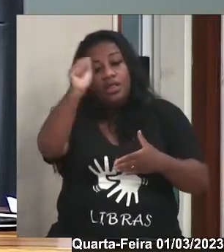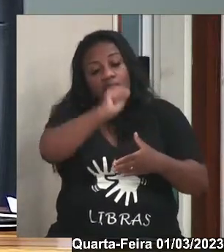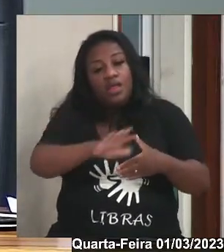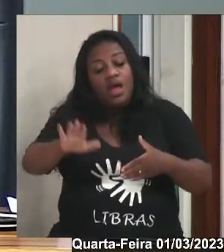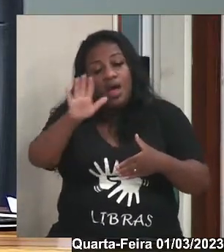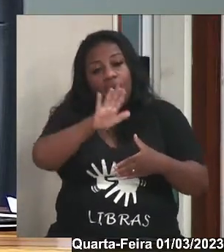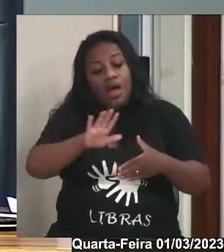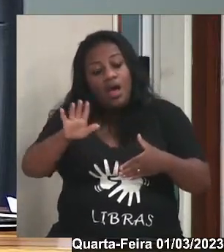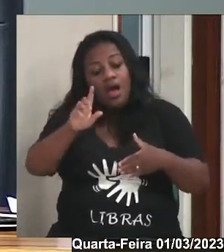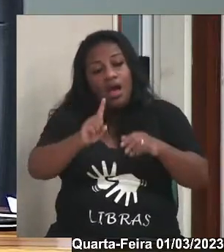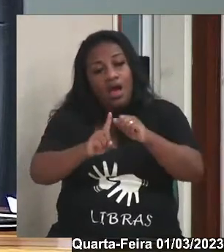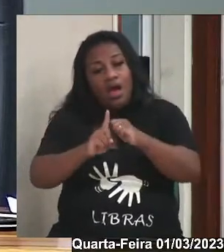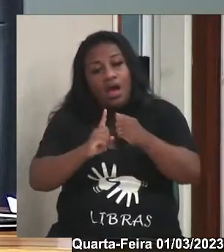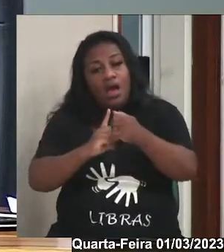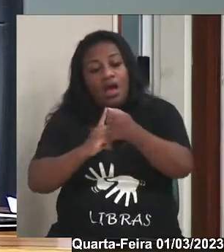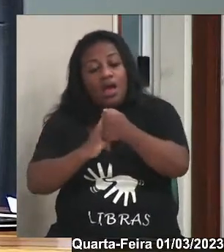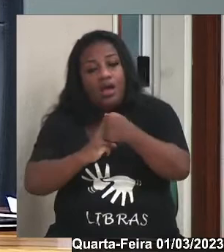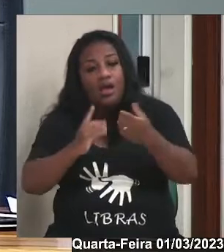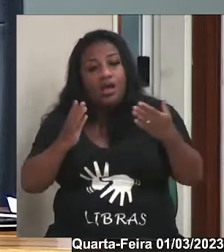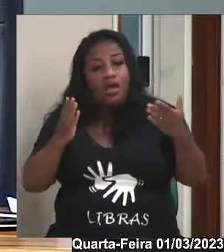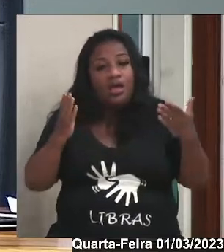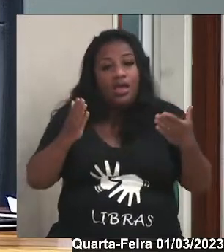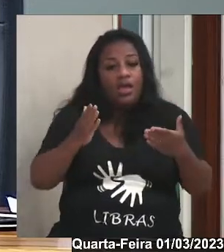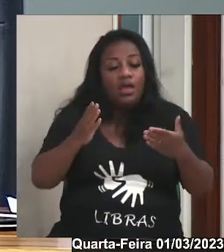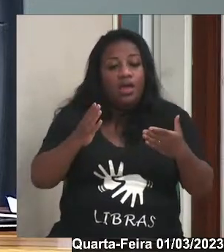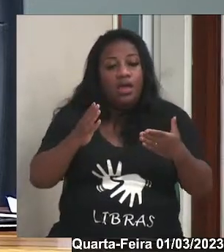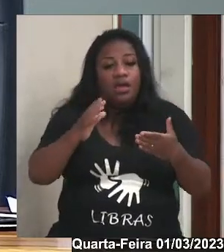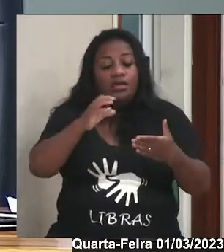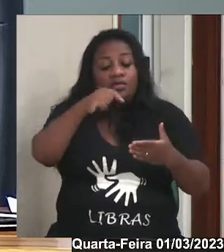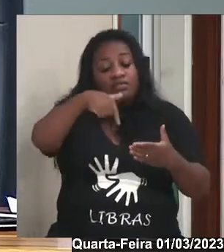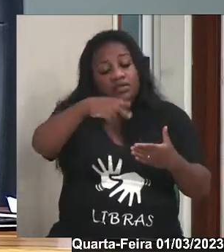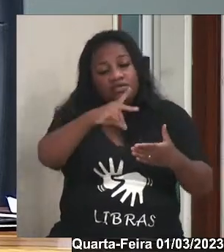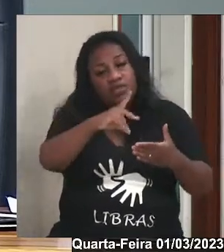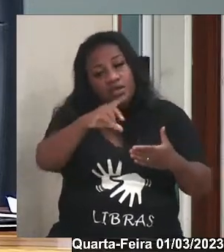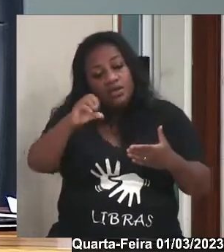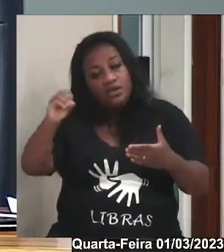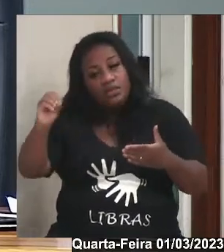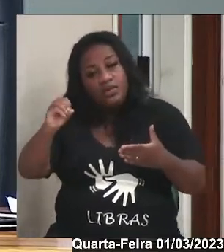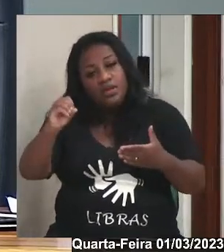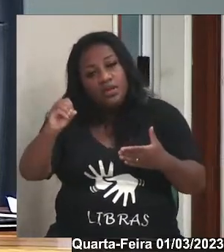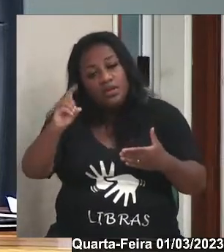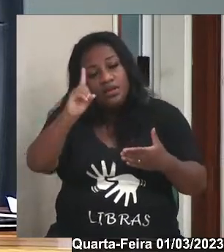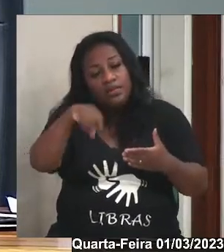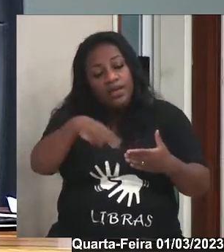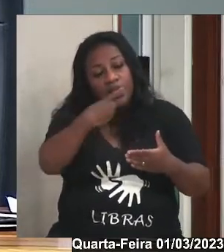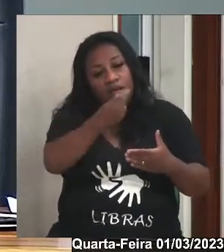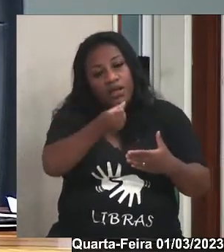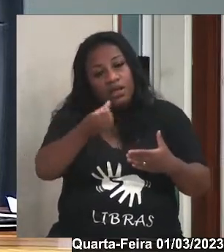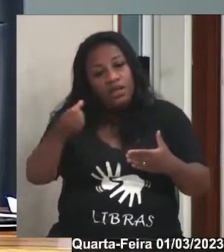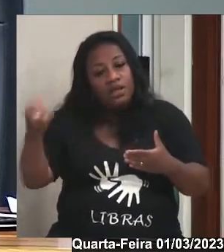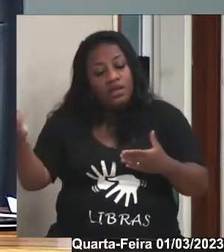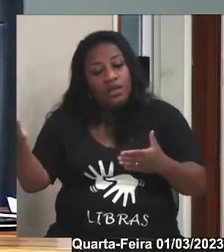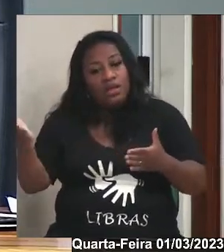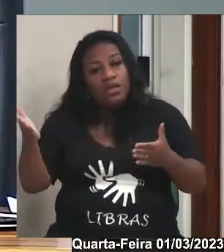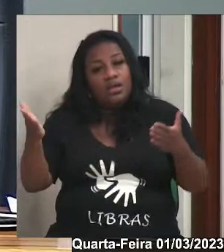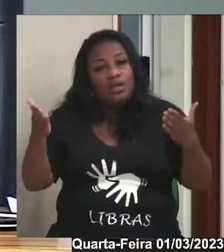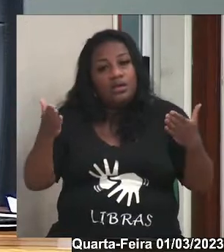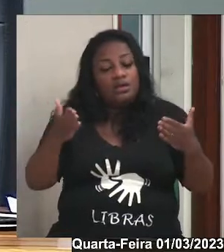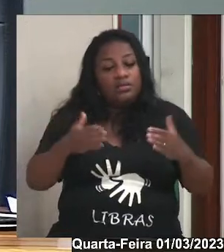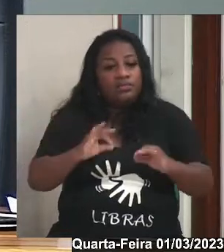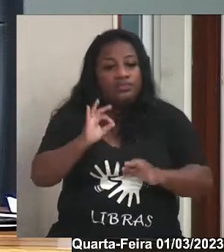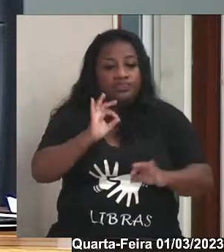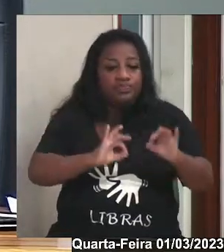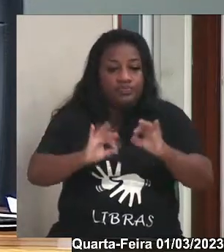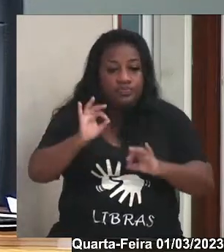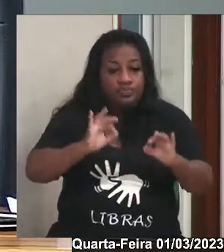área pública localizada na rua São Lourenço, 246, 70616, barra 600, UBS Nossa Senhora de